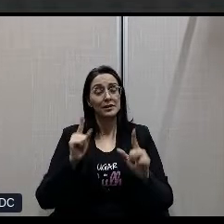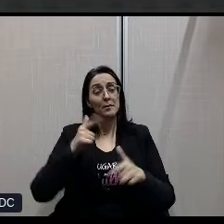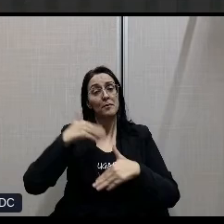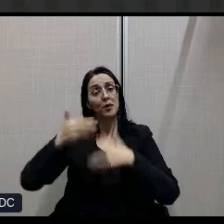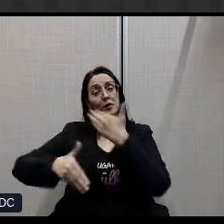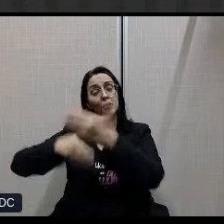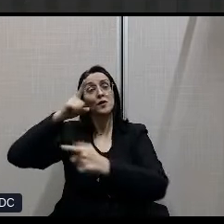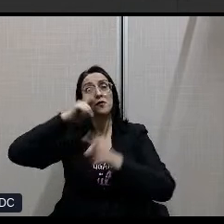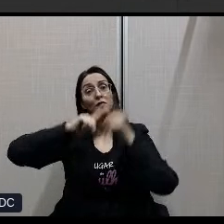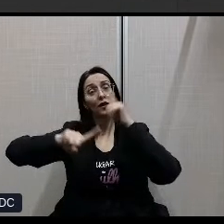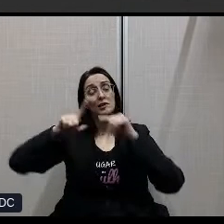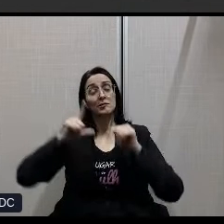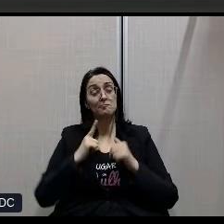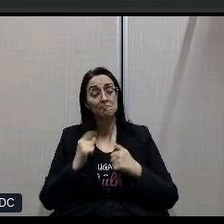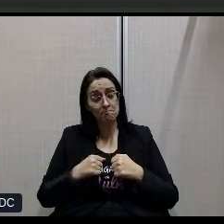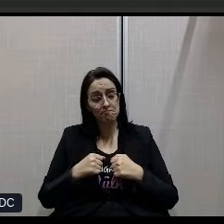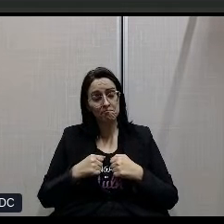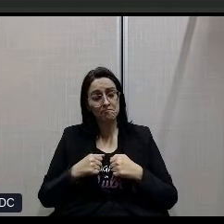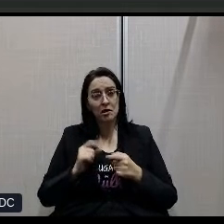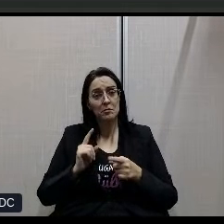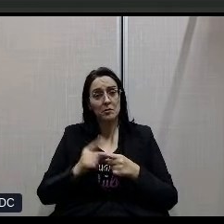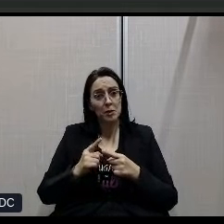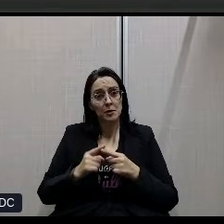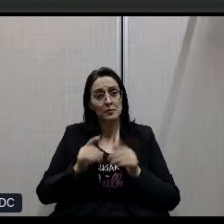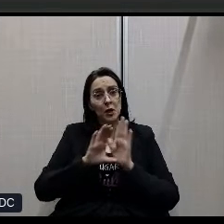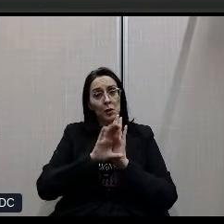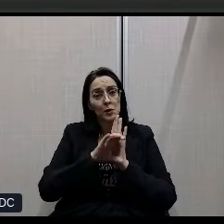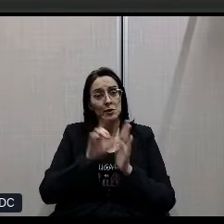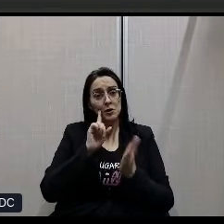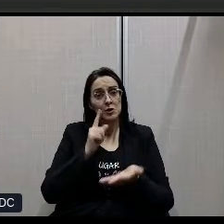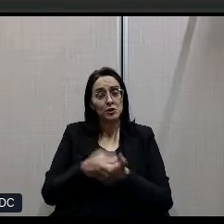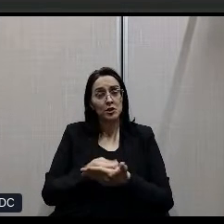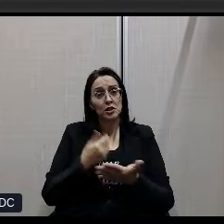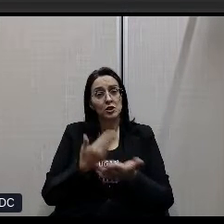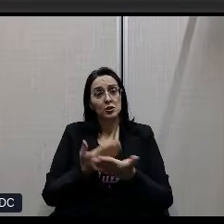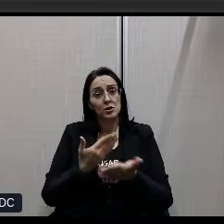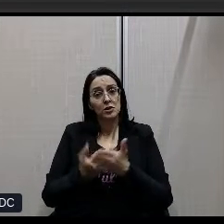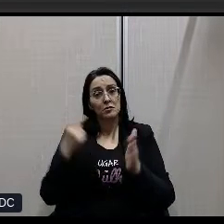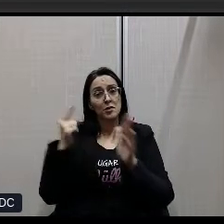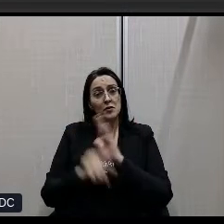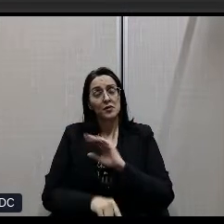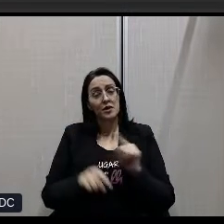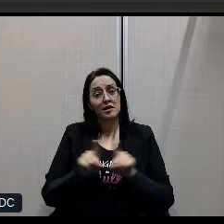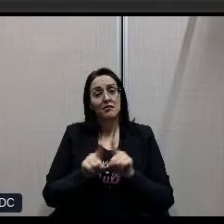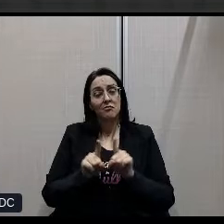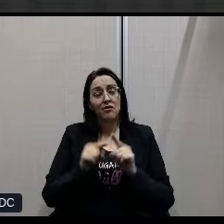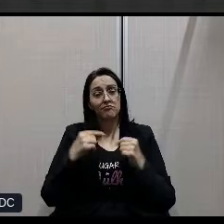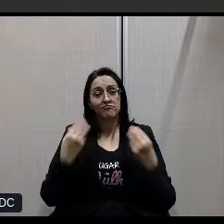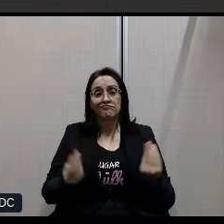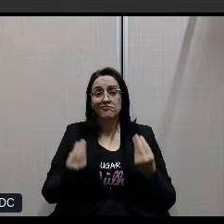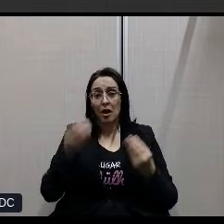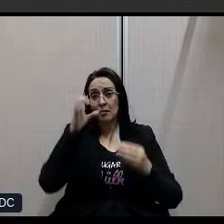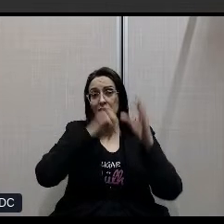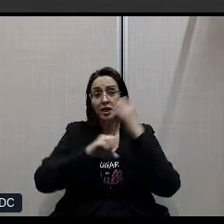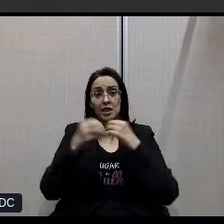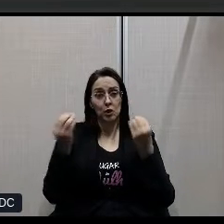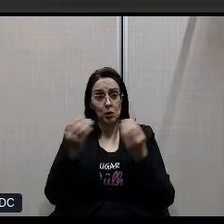Independente do conceito que eu decidi estudar, me aprofundar, e se eu não conseguir